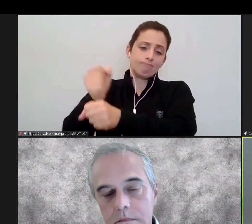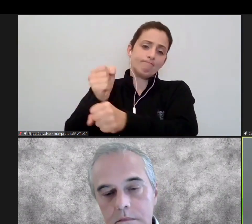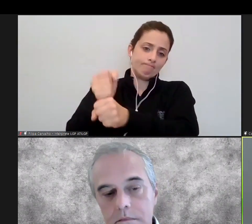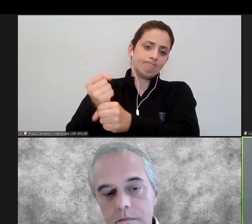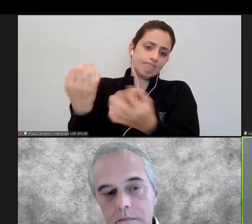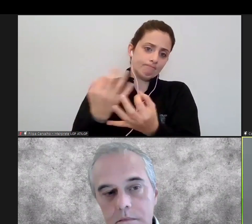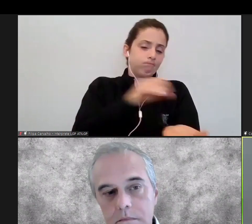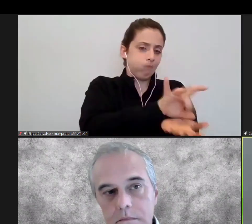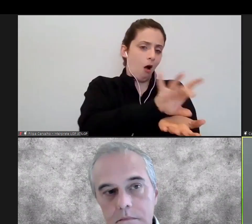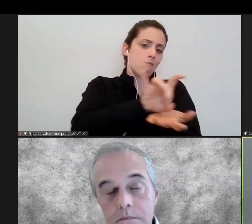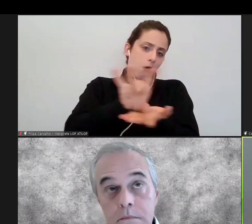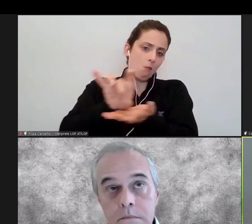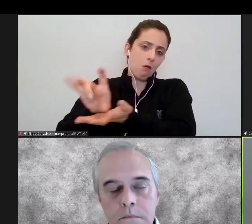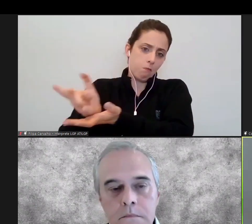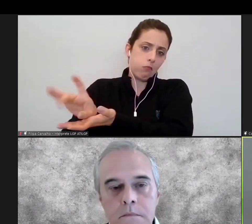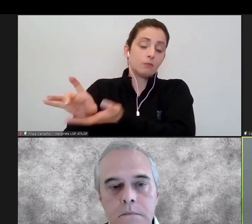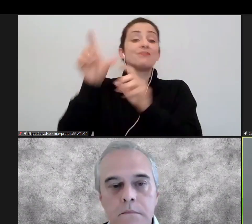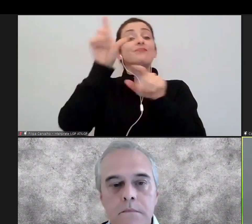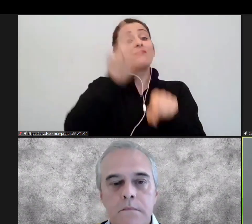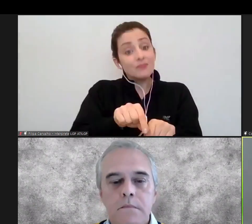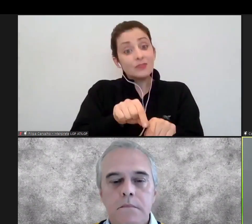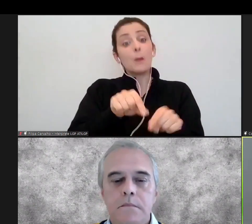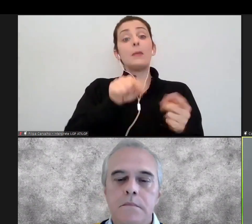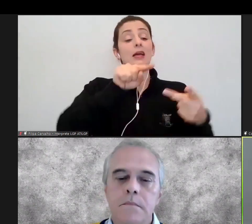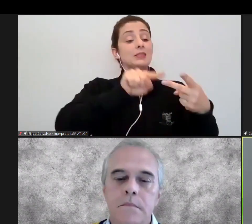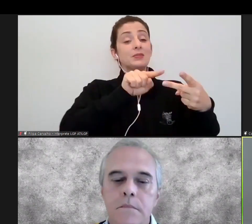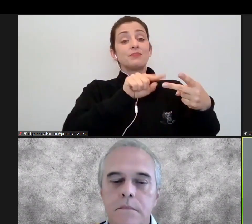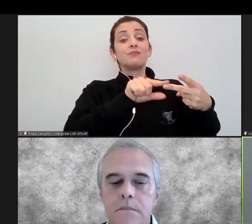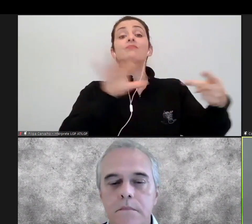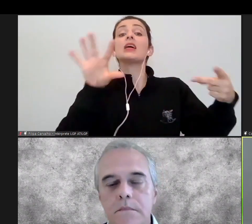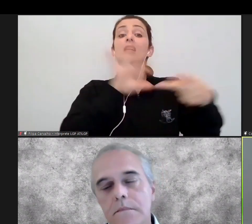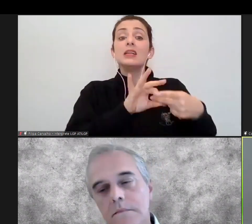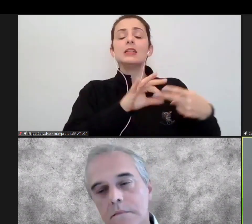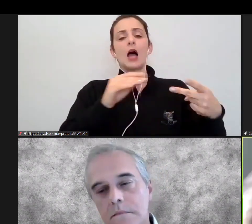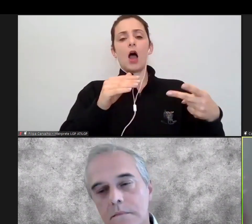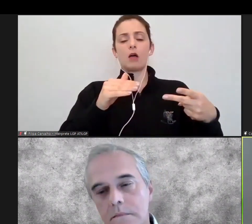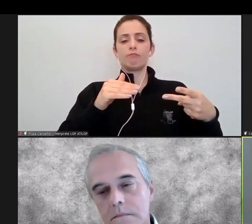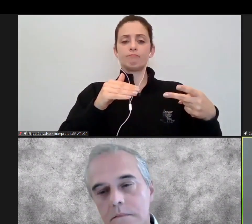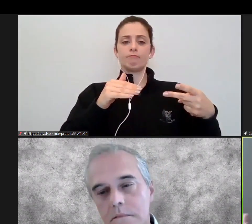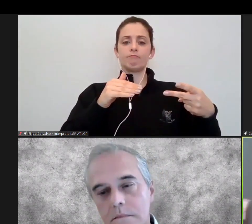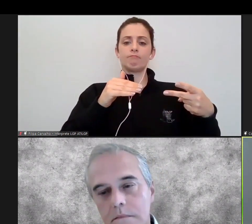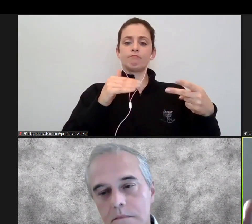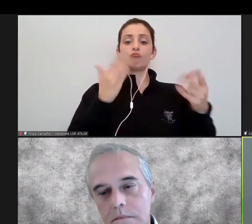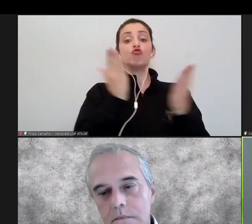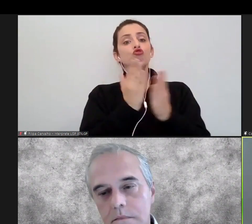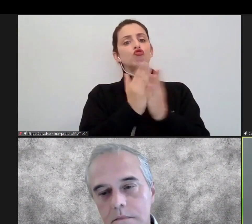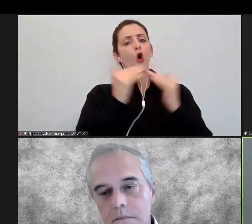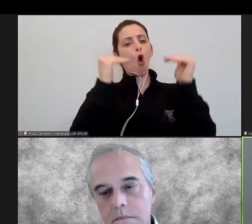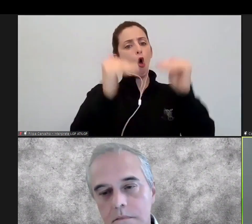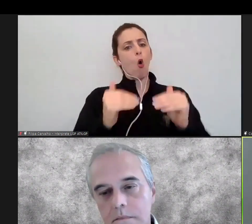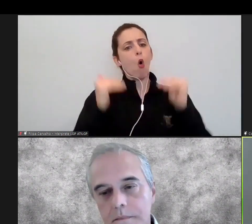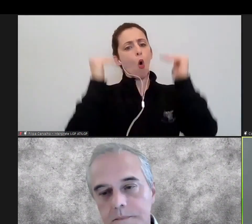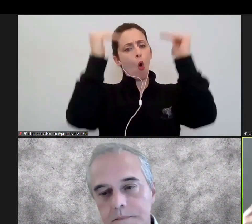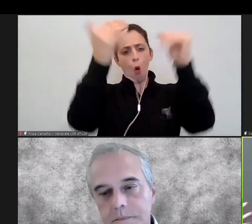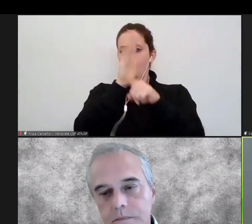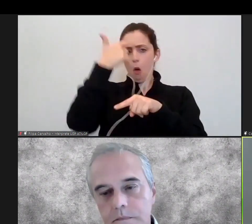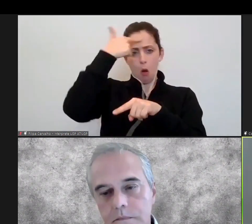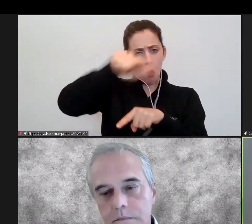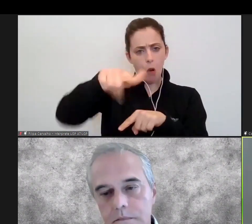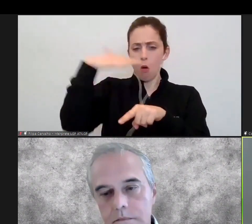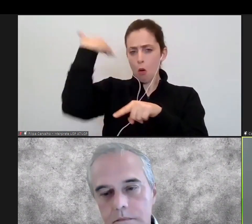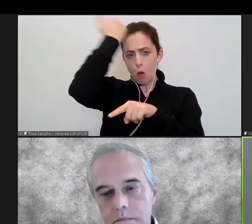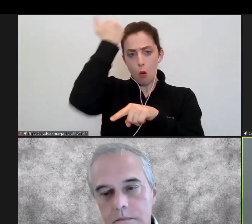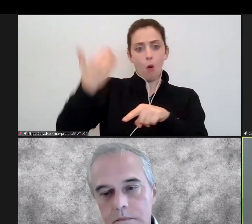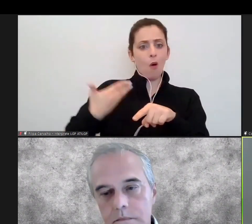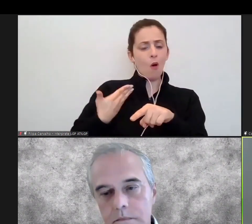Depois temos também o não reconhecimento das qualificações de nível superior, ou seja, licenciaturas, mestrados, doutoramentos,